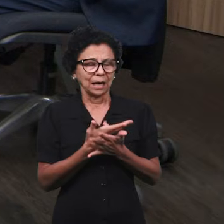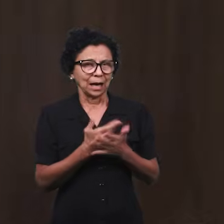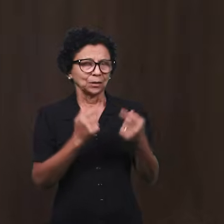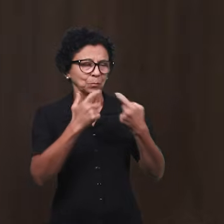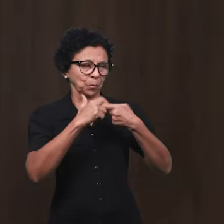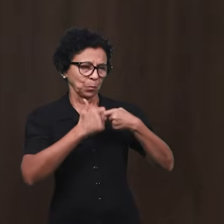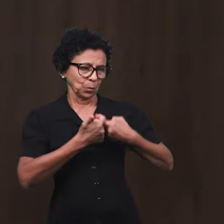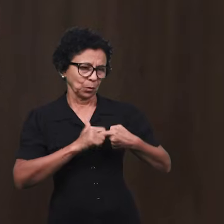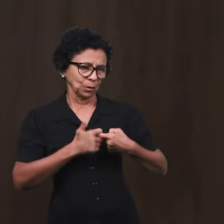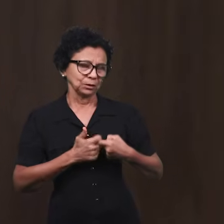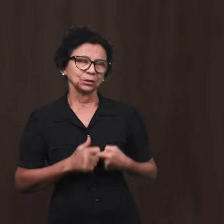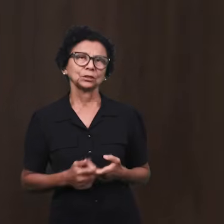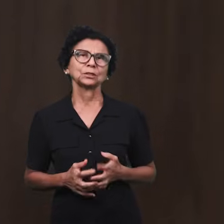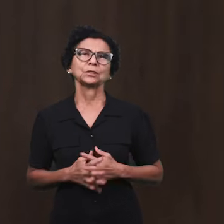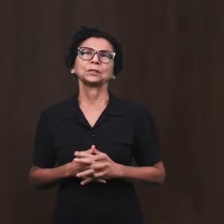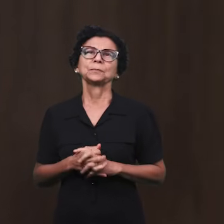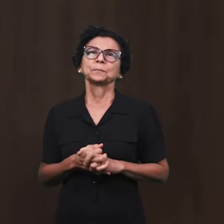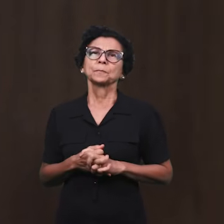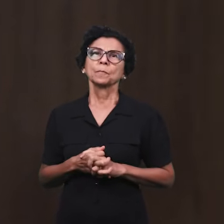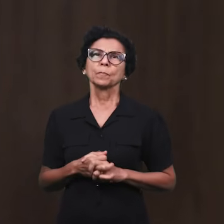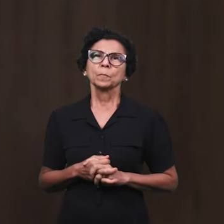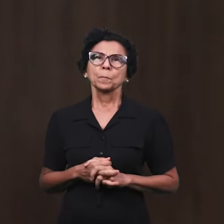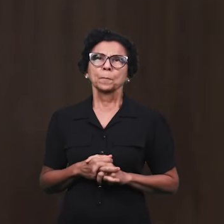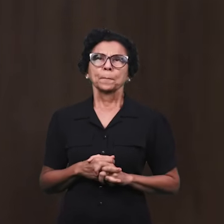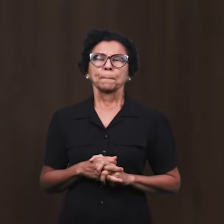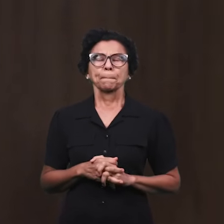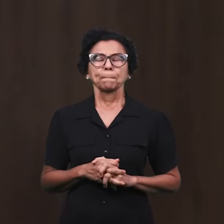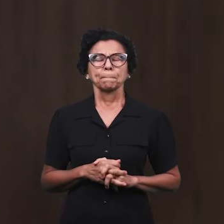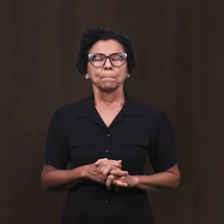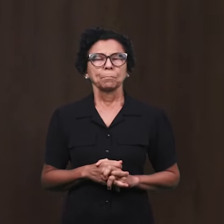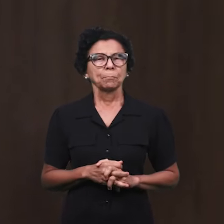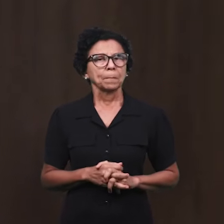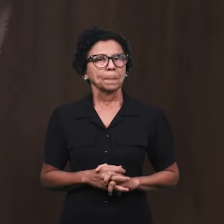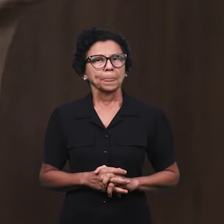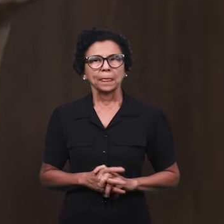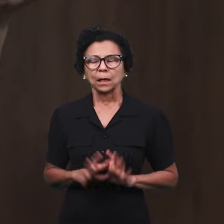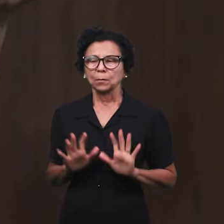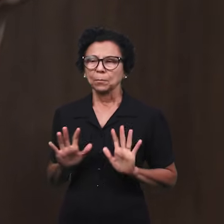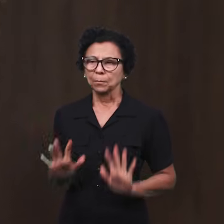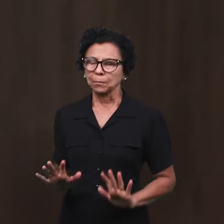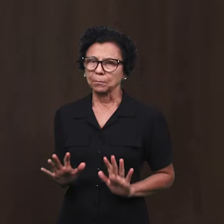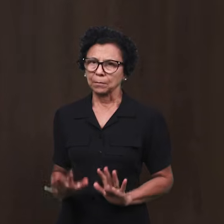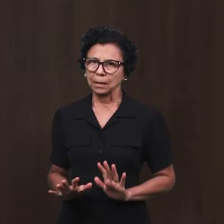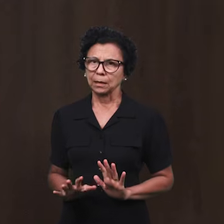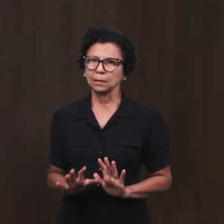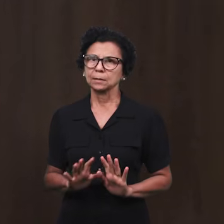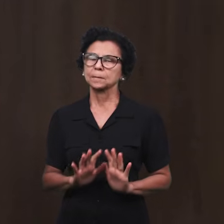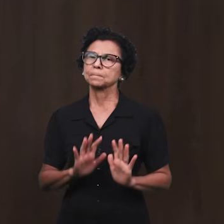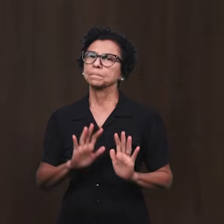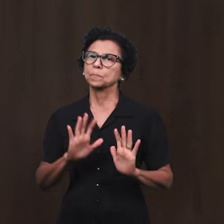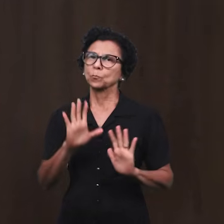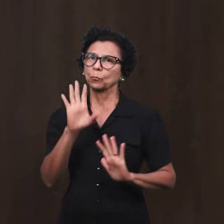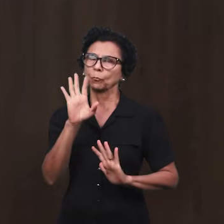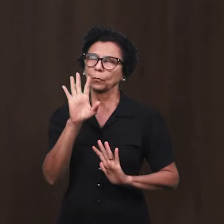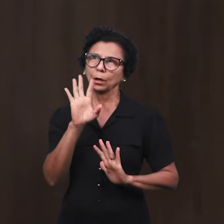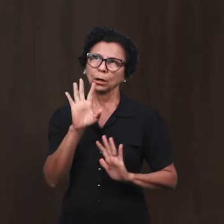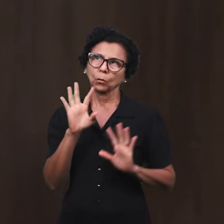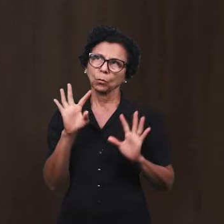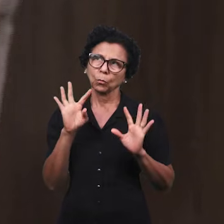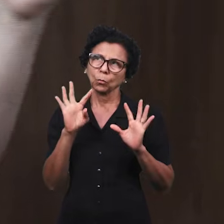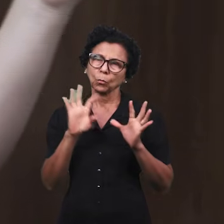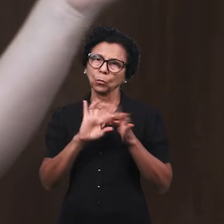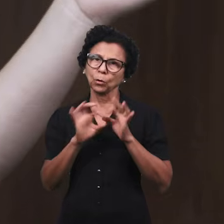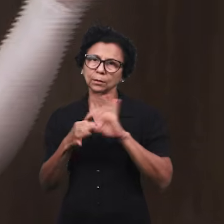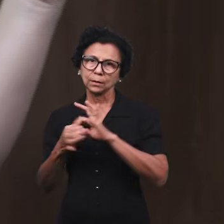é basicamente isso. Mas nós não podemos perder o que está sendo dito. Vamos supor, eu estou falando